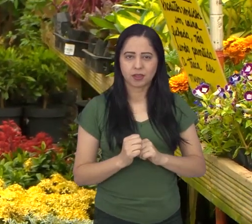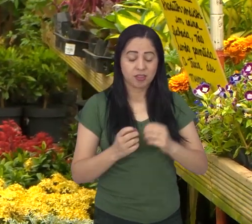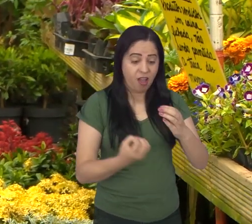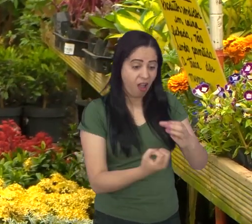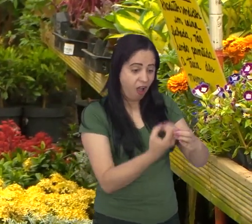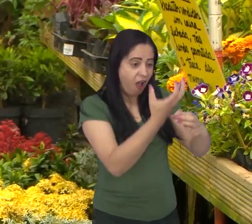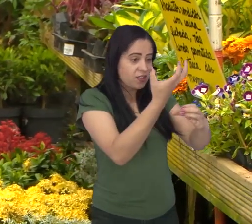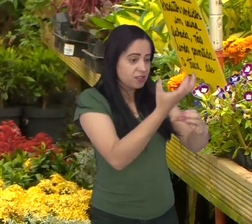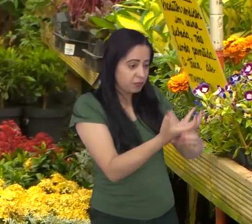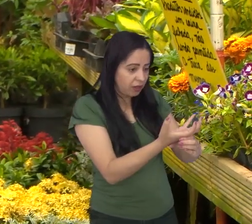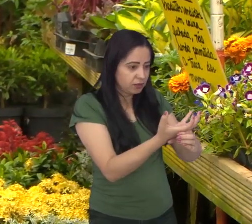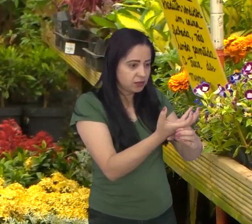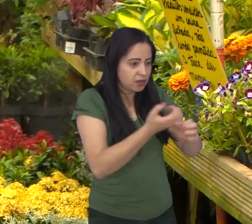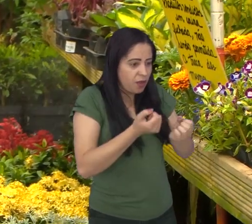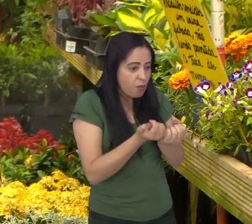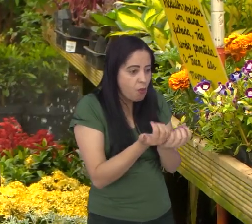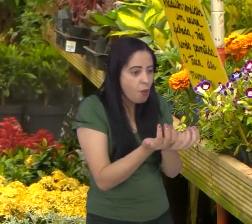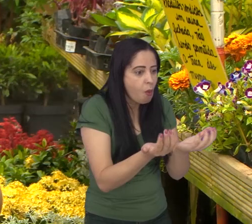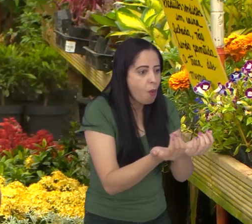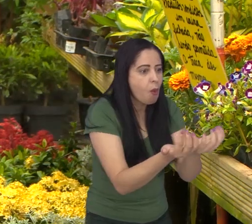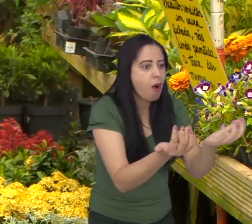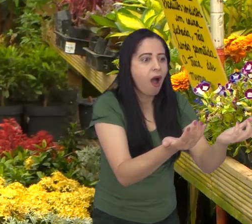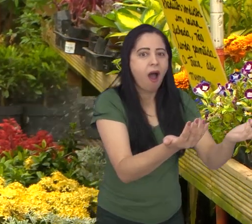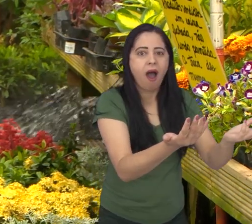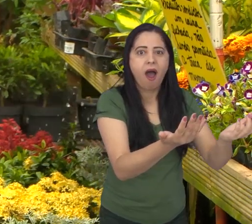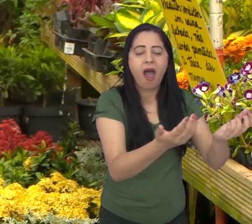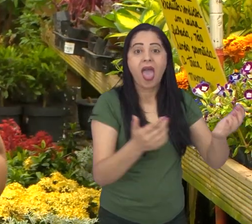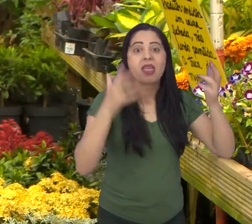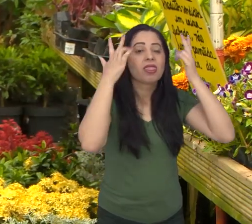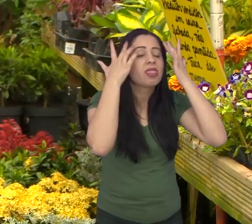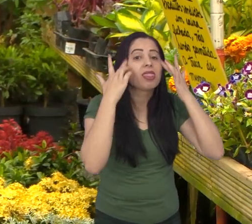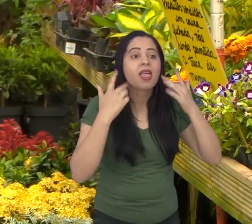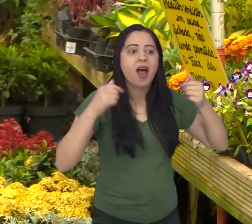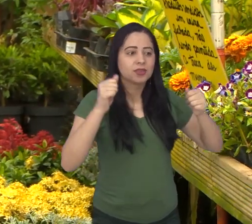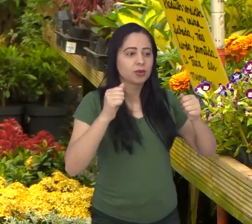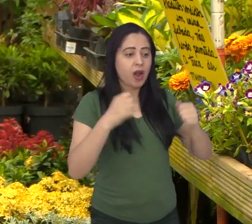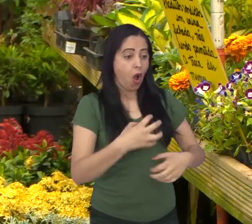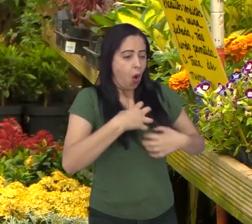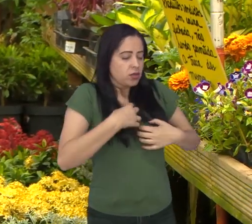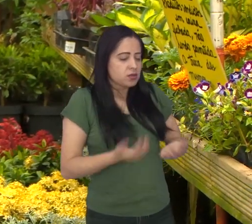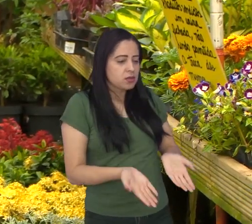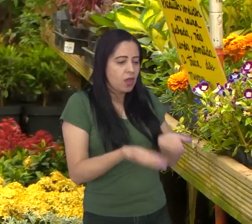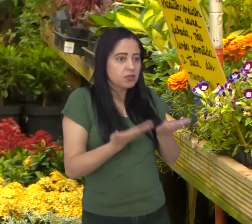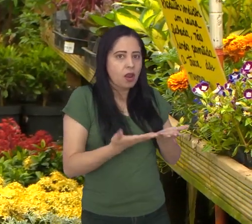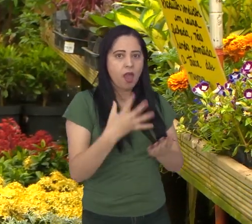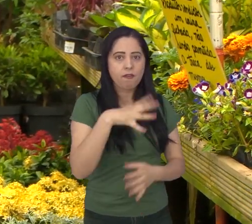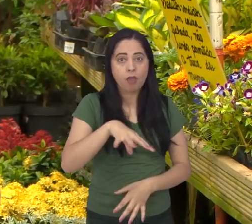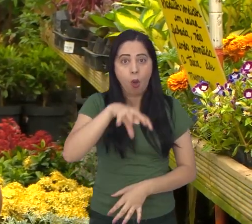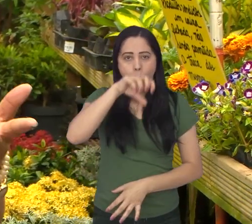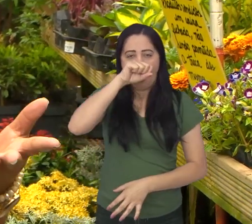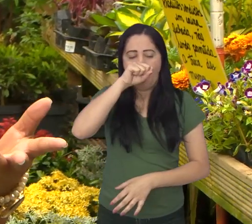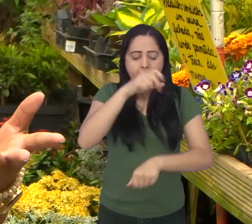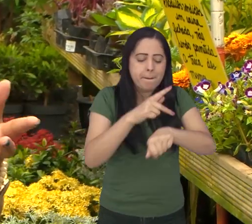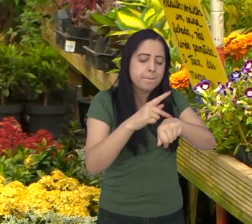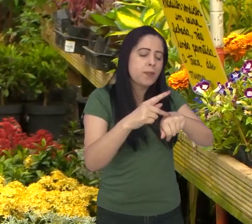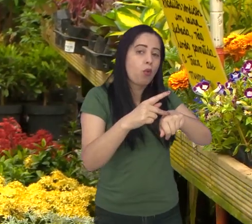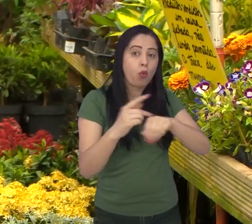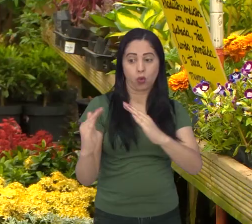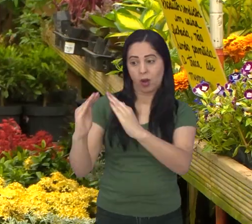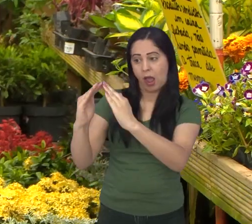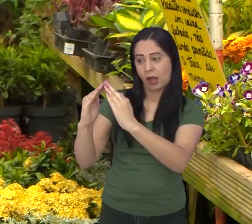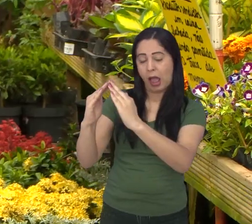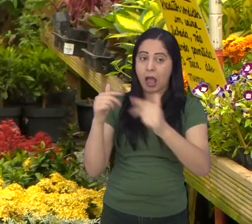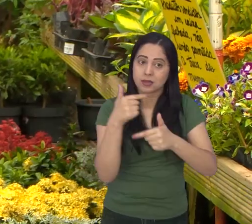as plantas deixam o ambiente mais leve, natural, inclusive elas purificam o ar da nossa casa,